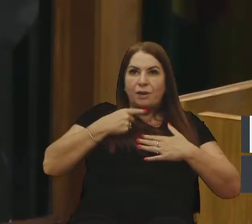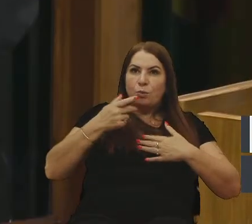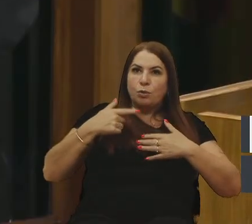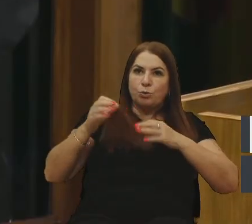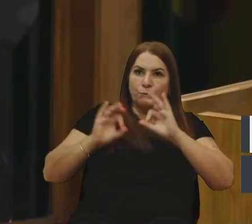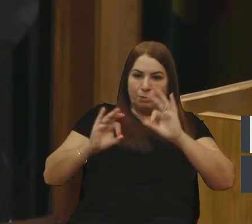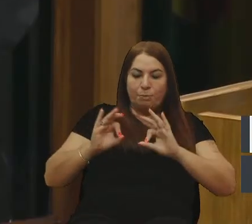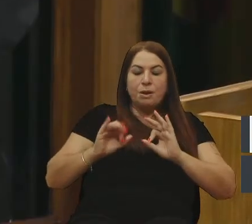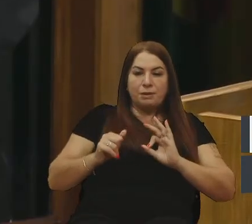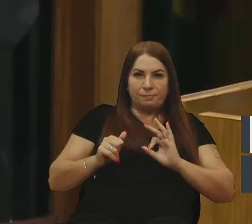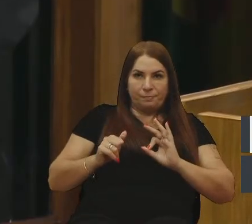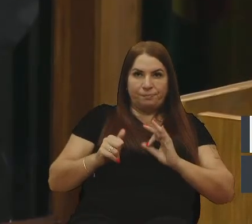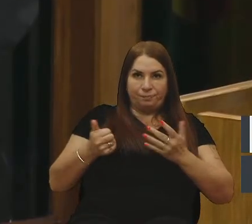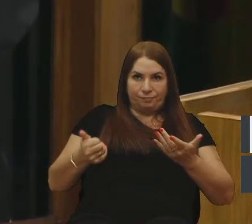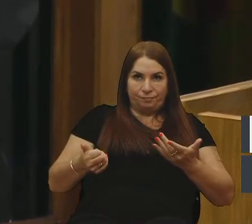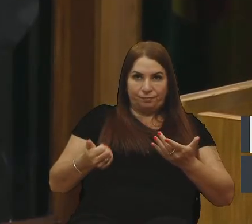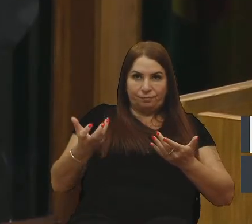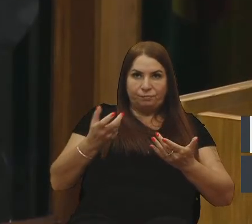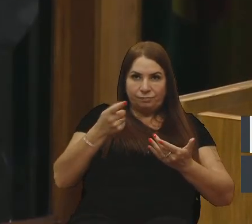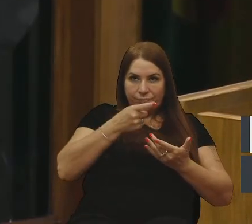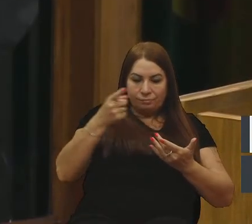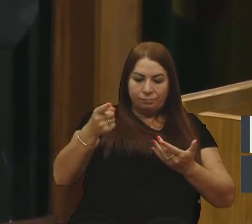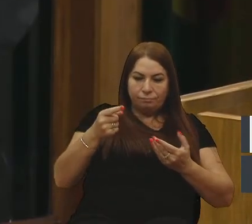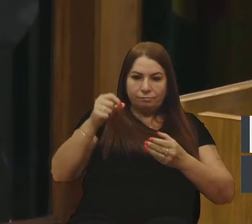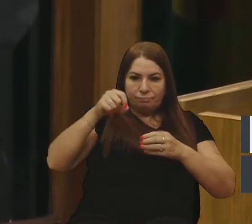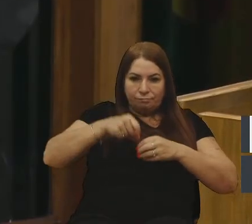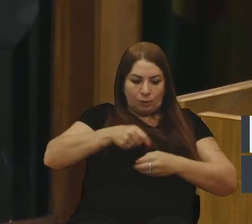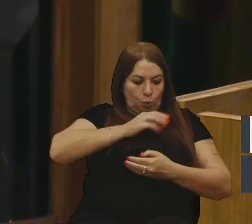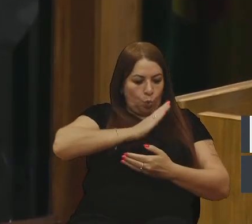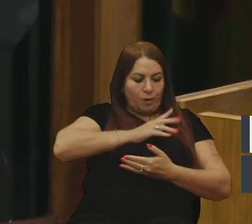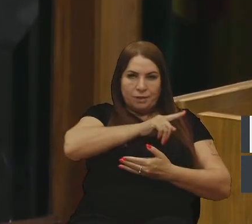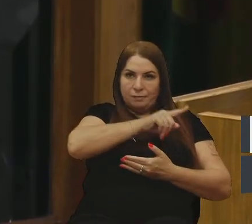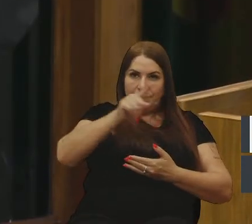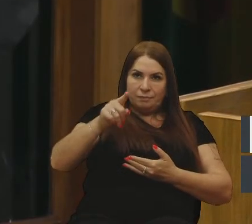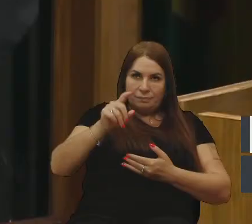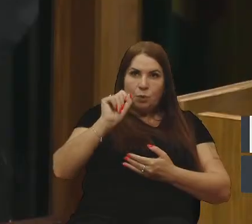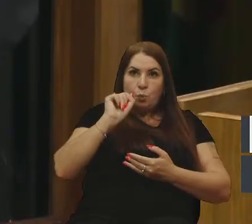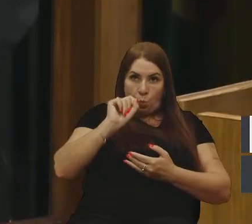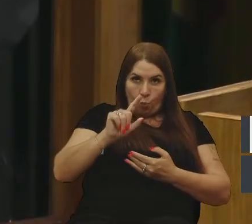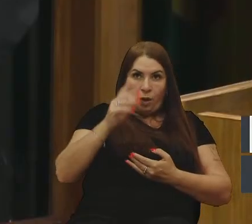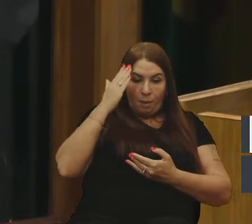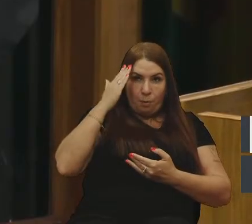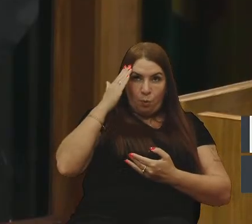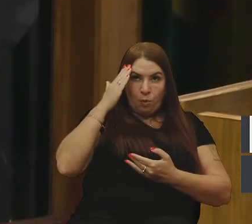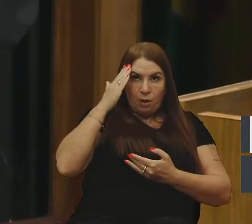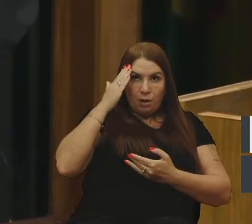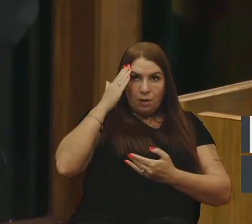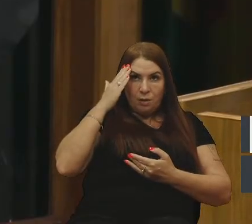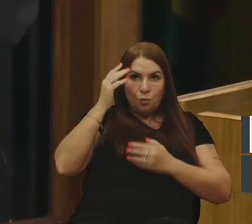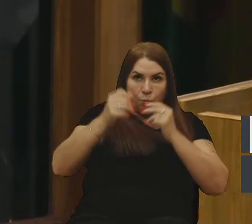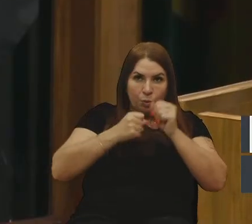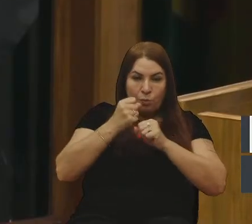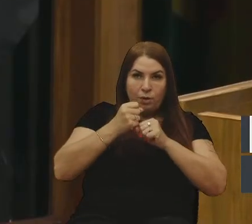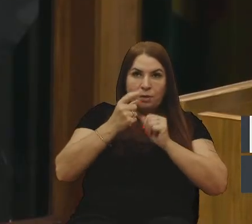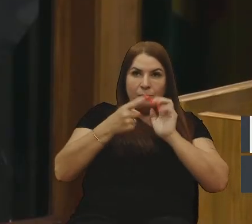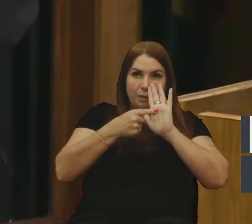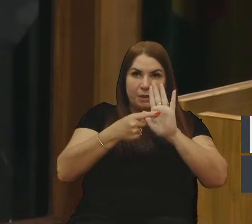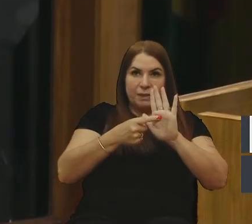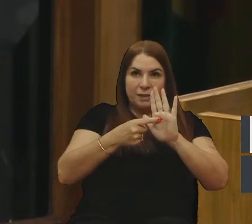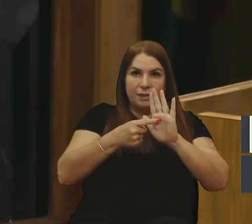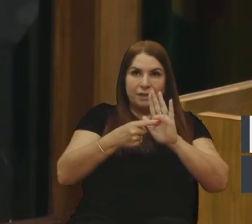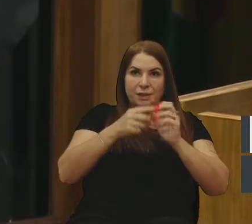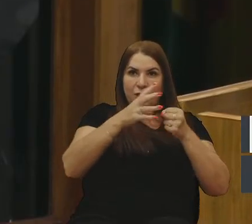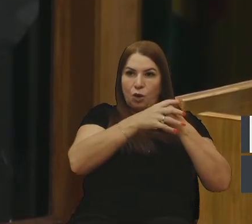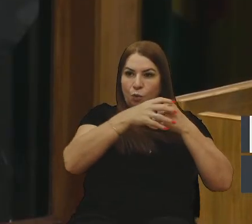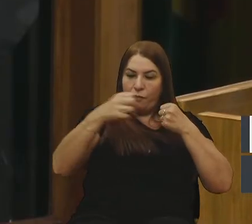preparado. E eu quero deixar essa semente no coração de vocês. Sabe qual é o mote do meu ano hoje, que eu apresentei para os meus franqueados na